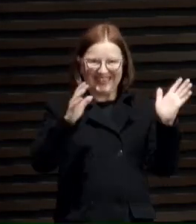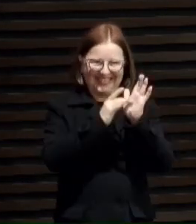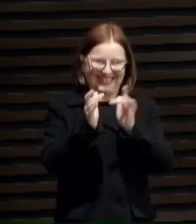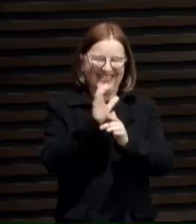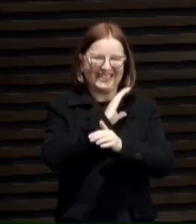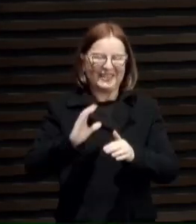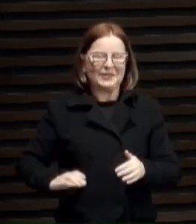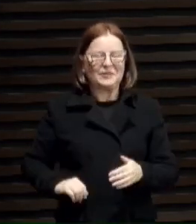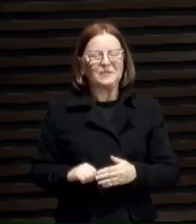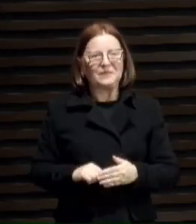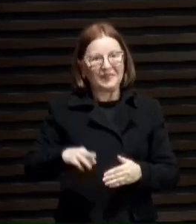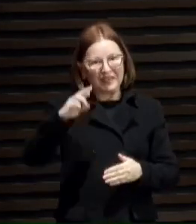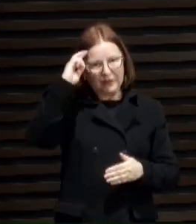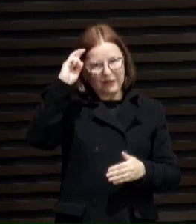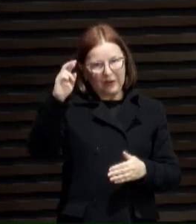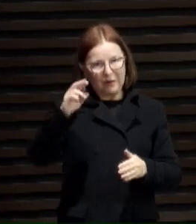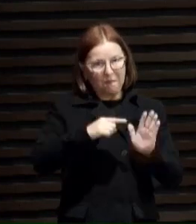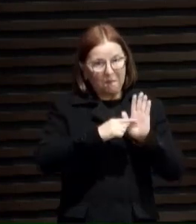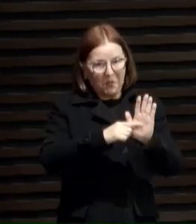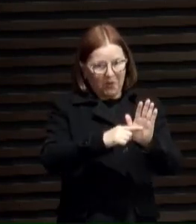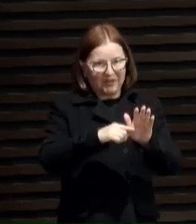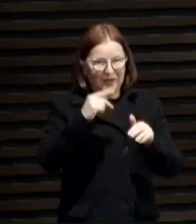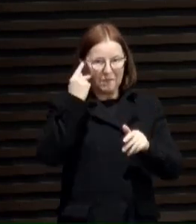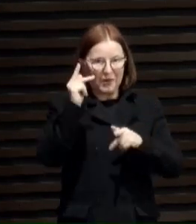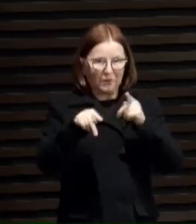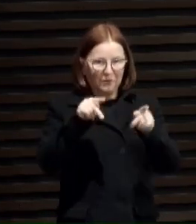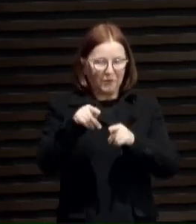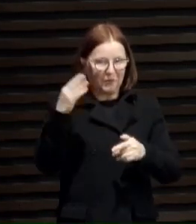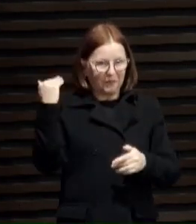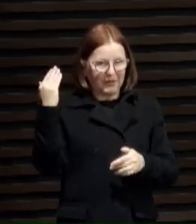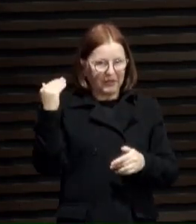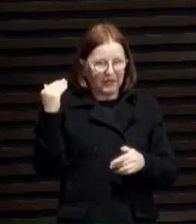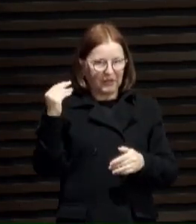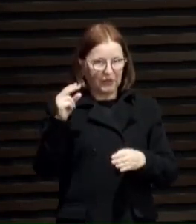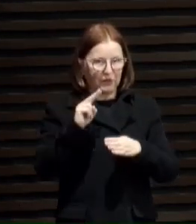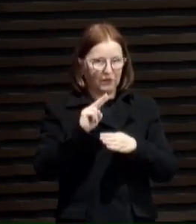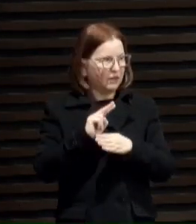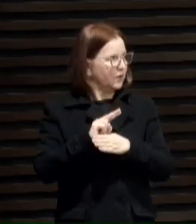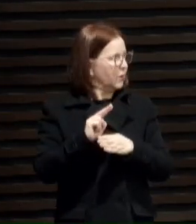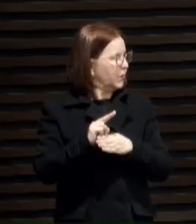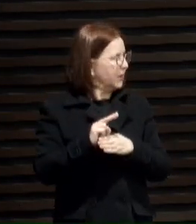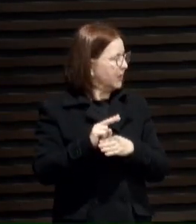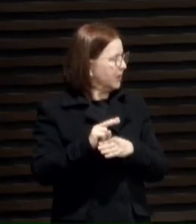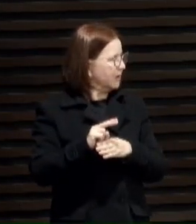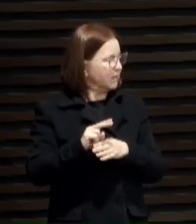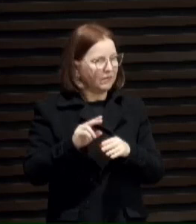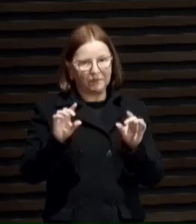O Senhor mostra àquele povo, então, o cuidado especial que Ele vinha dispensando.